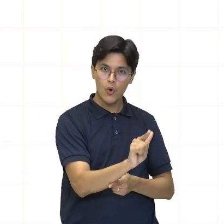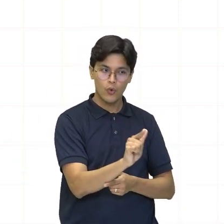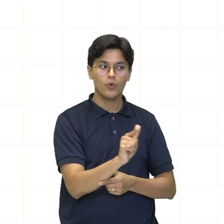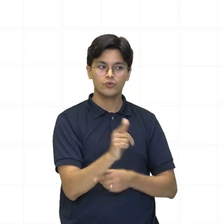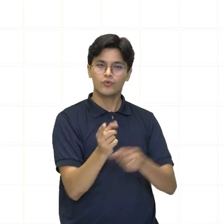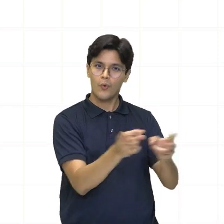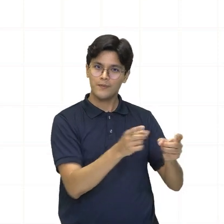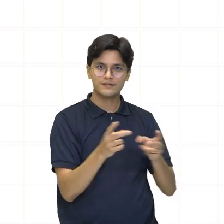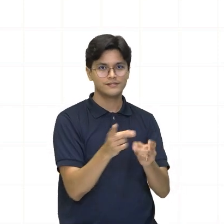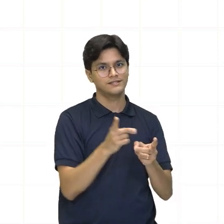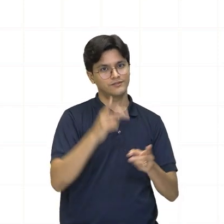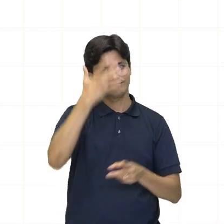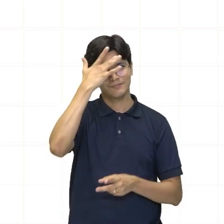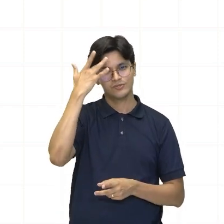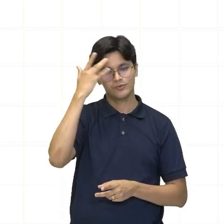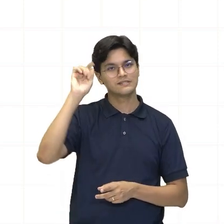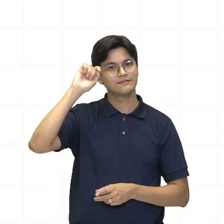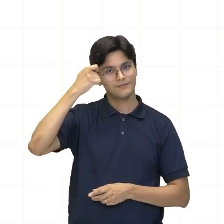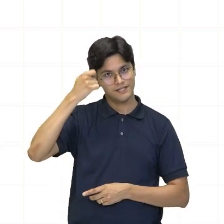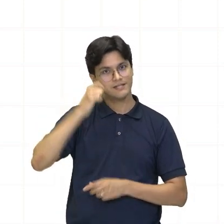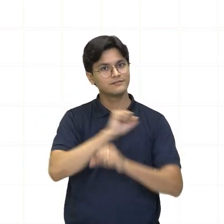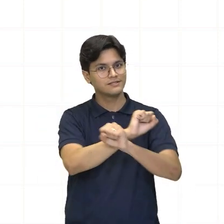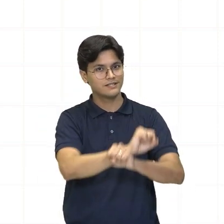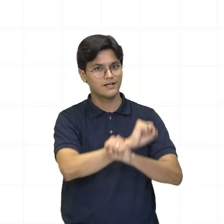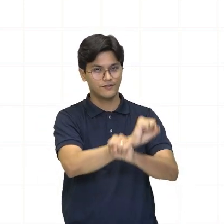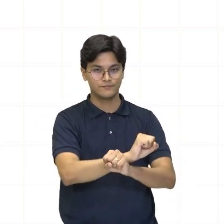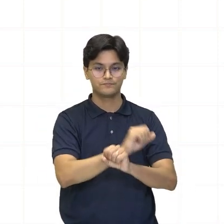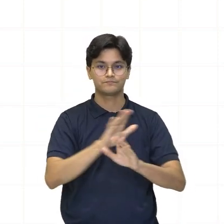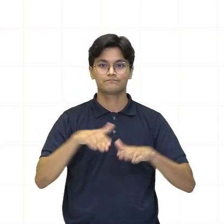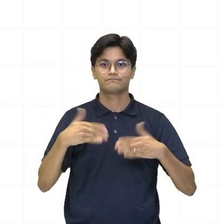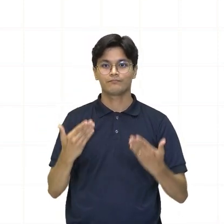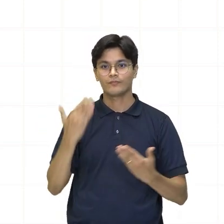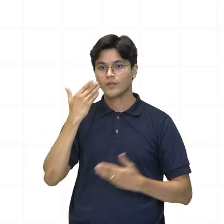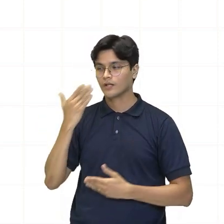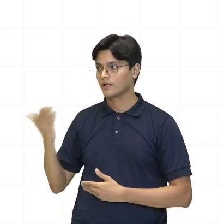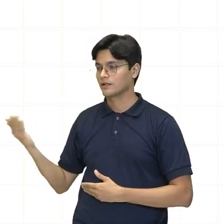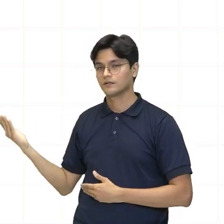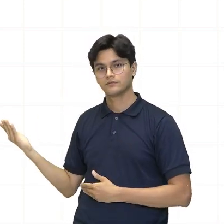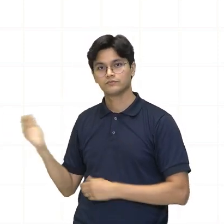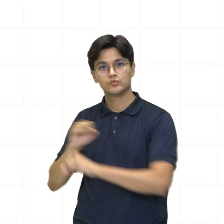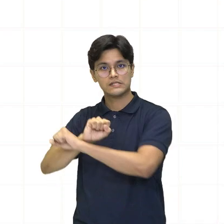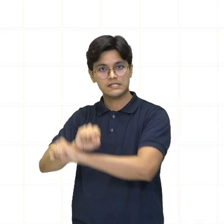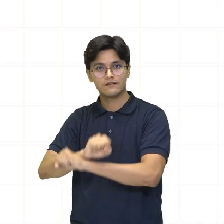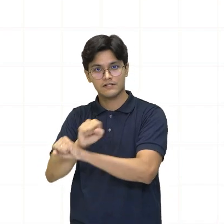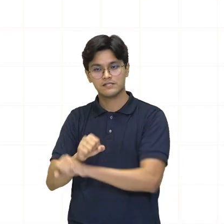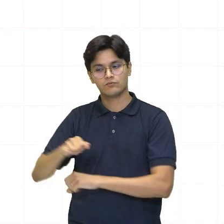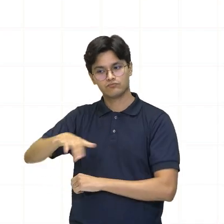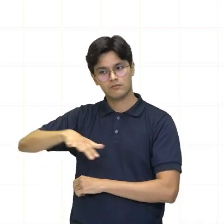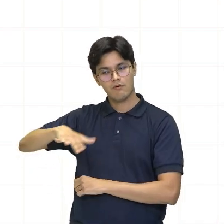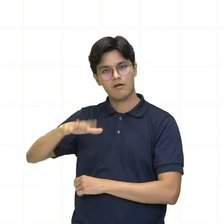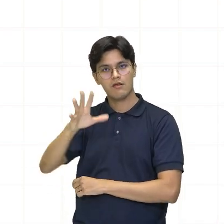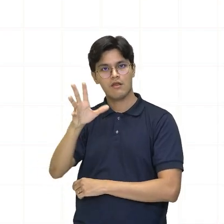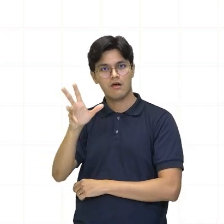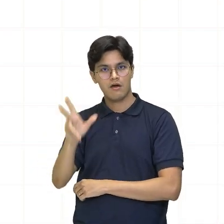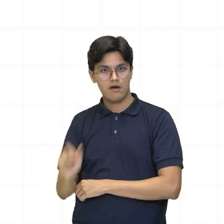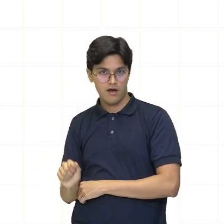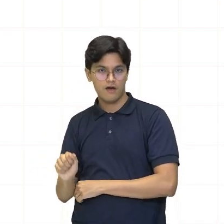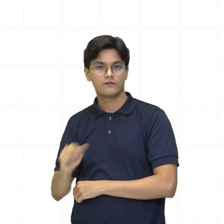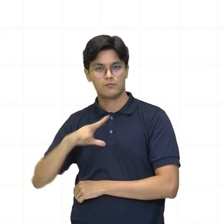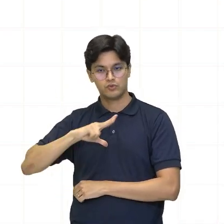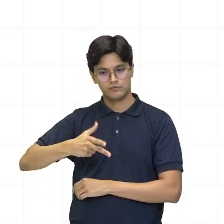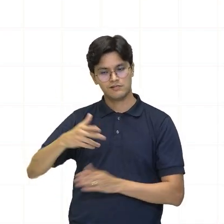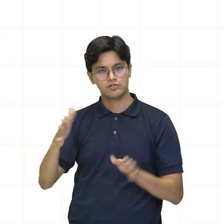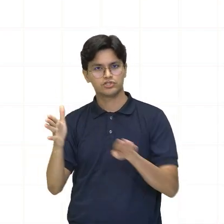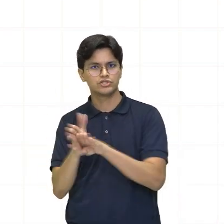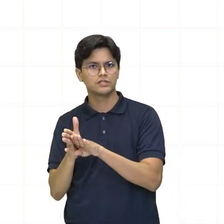escravizados. Certo? Continuando, escravização na África após a chegada dos portugueses.